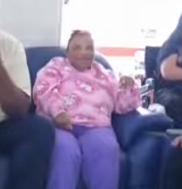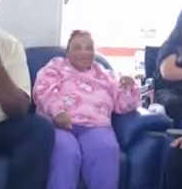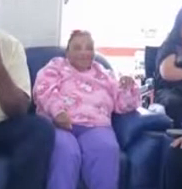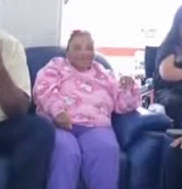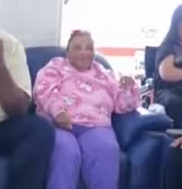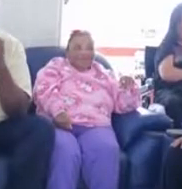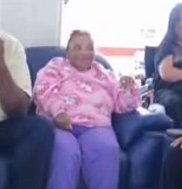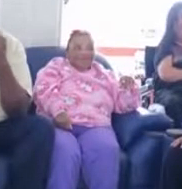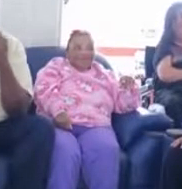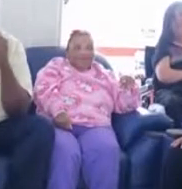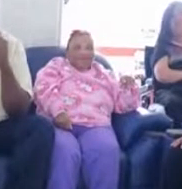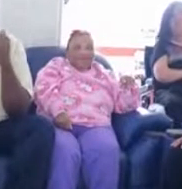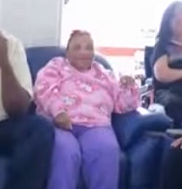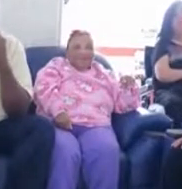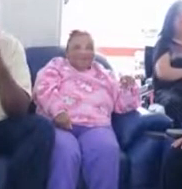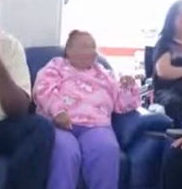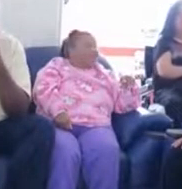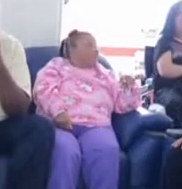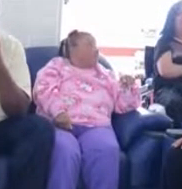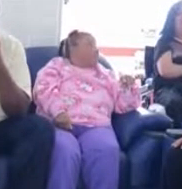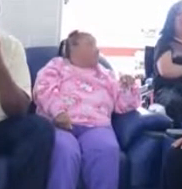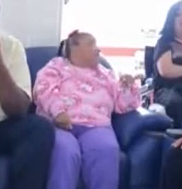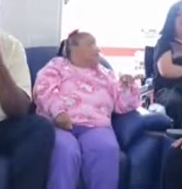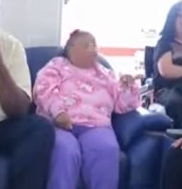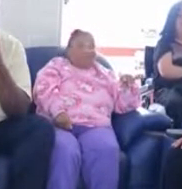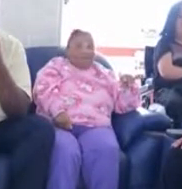rafael bruno